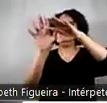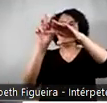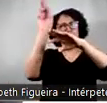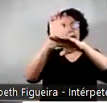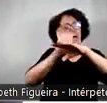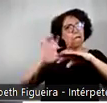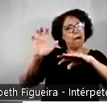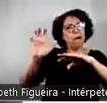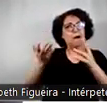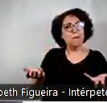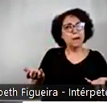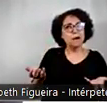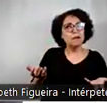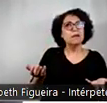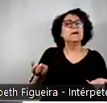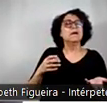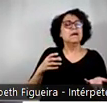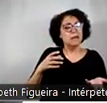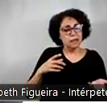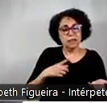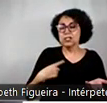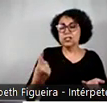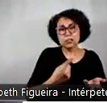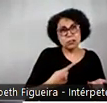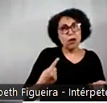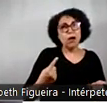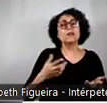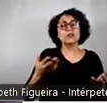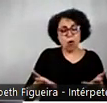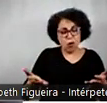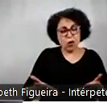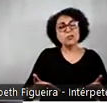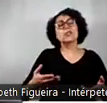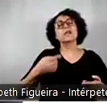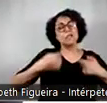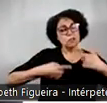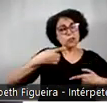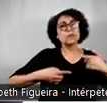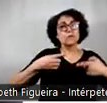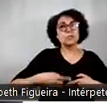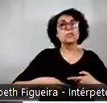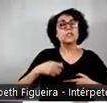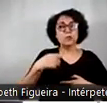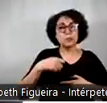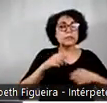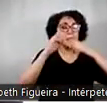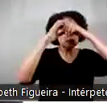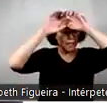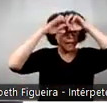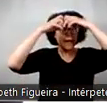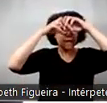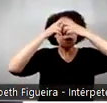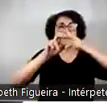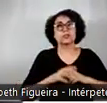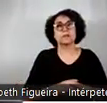Então é um pouco dessa discussão, dessa indagação que eu fiz na discussão anterior. E aí pensar, né, que muitos desses